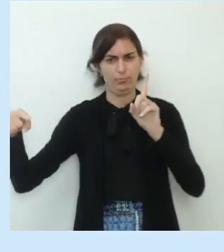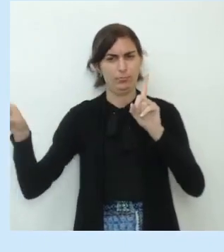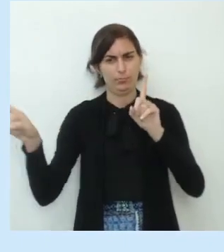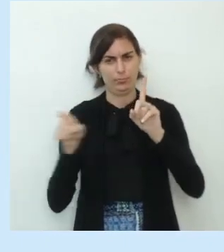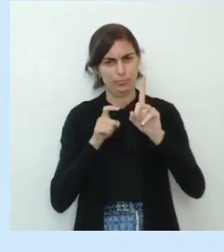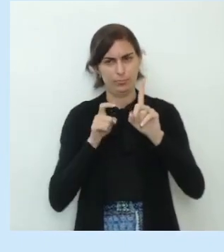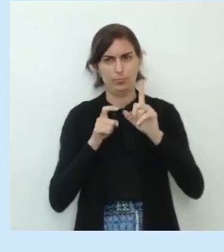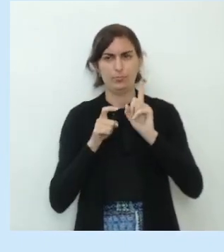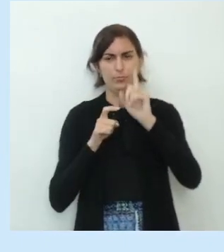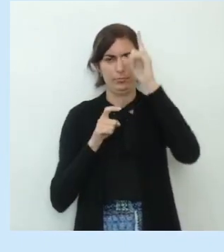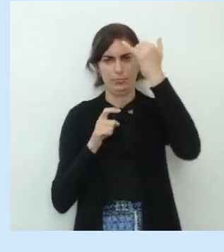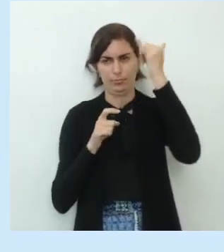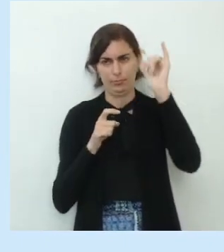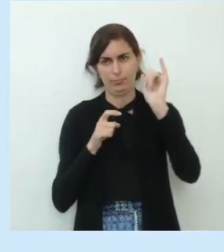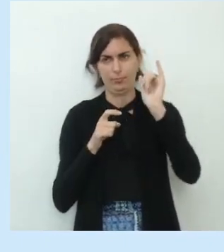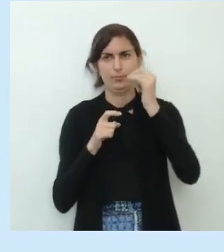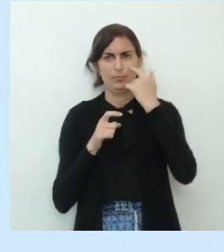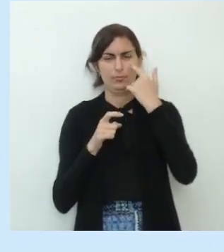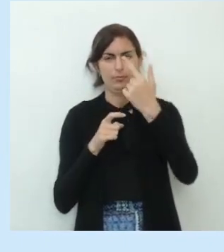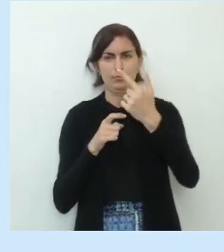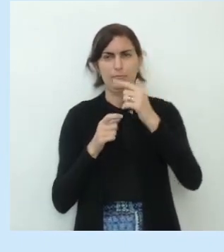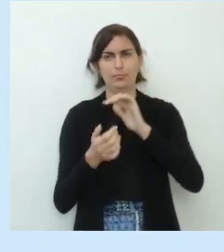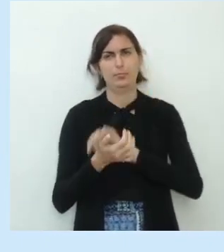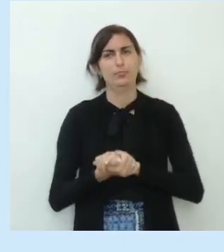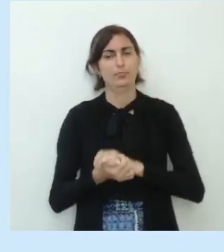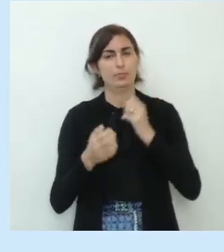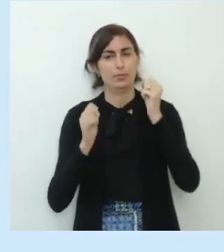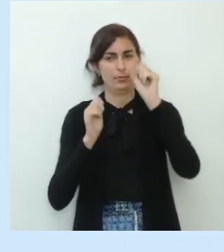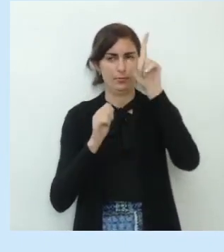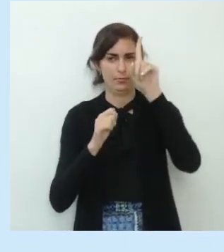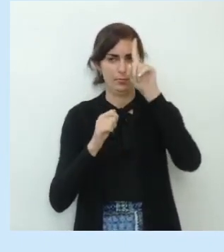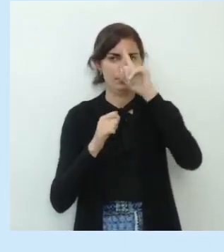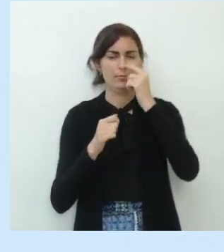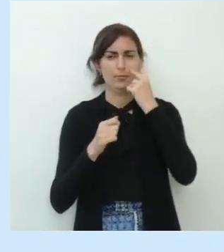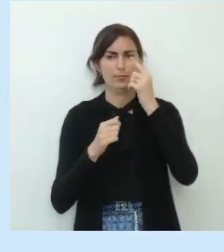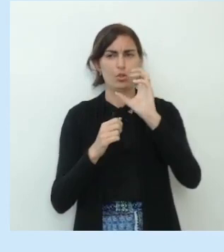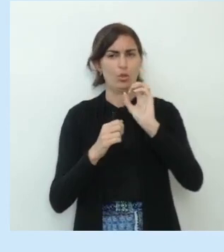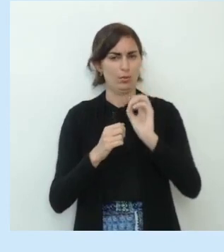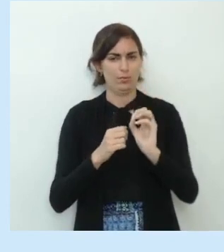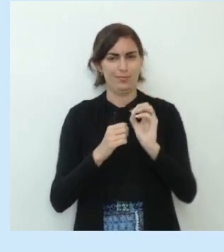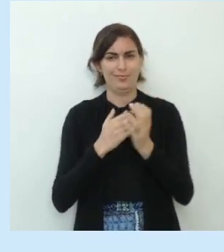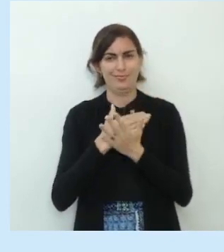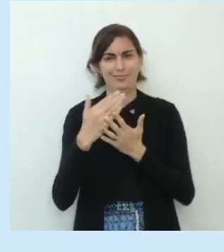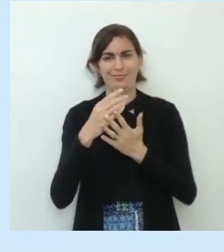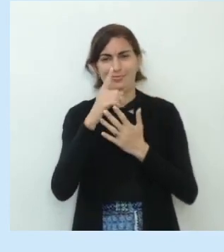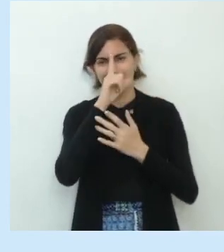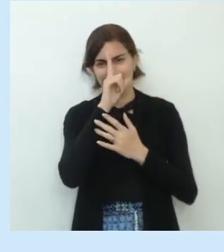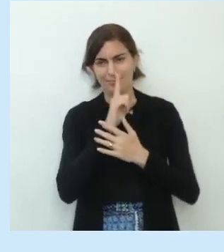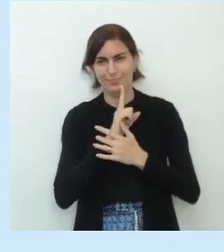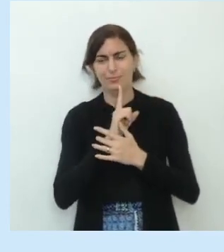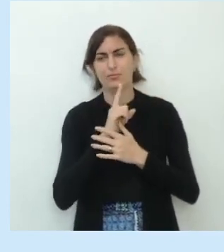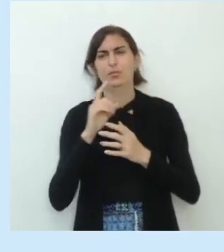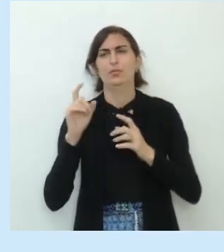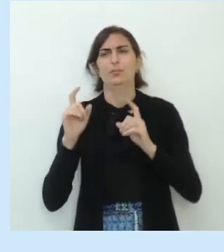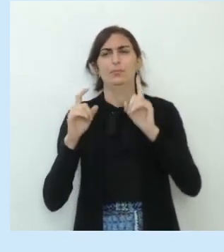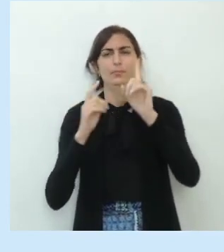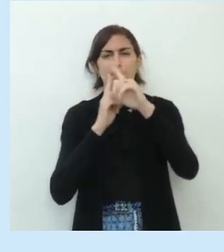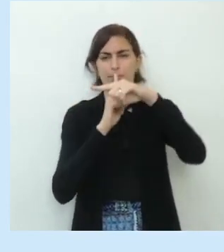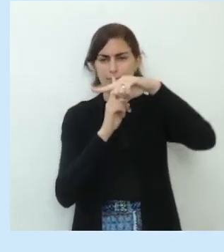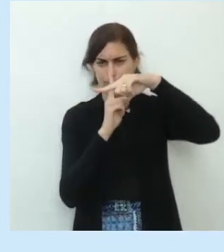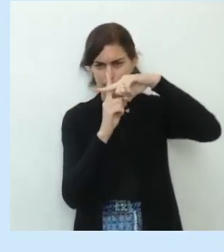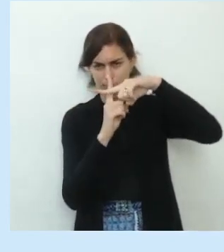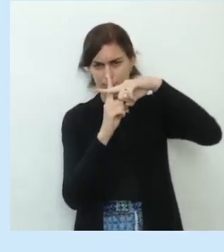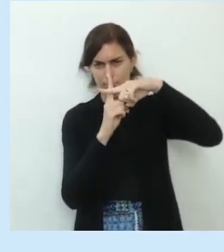das ordenadas a partir da origem, que é esse que tá aí em amarelinho para você. Então presta bem atenção, ó. Eixo das abscissas